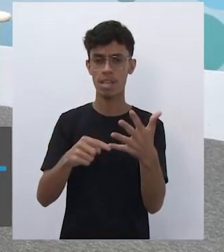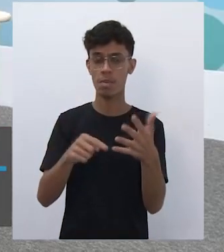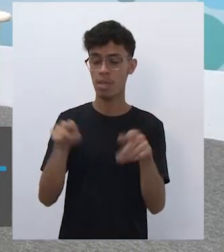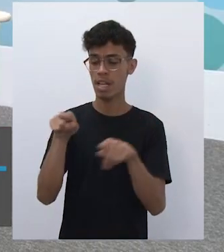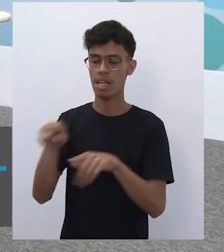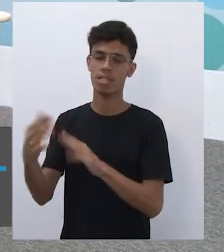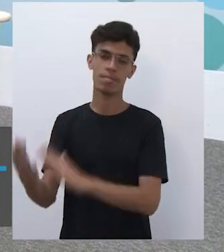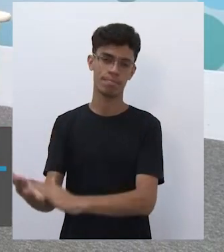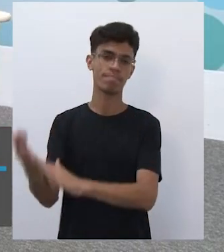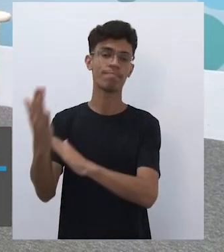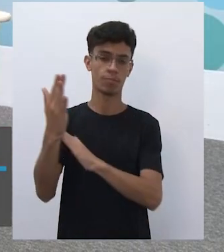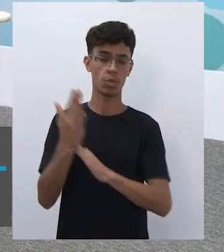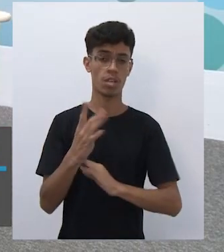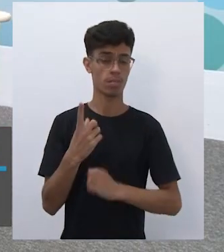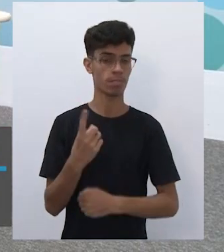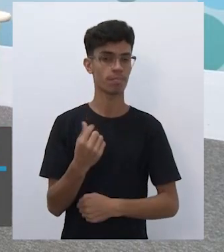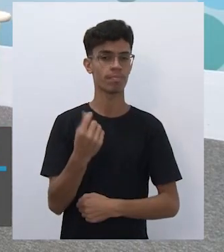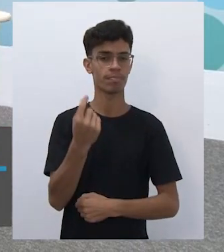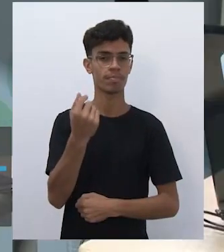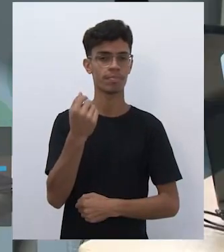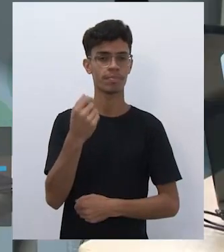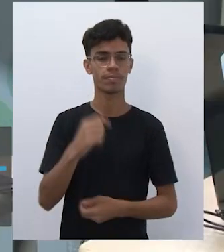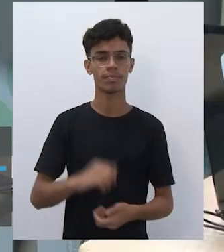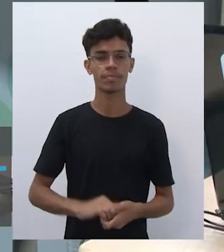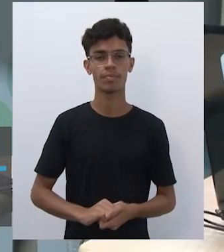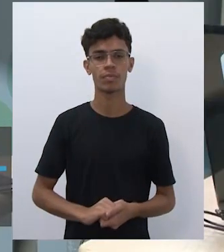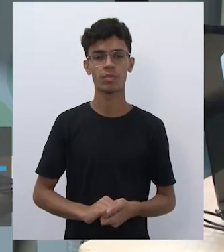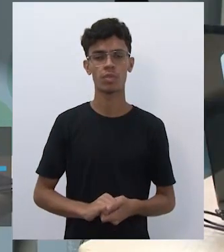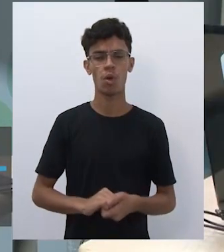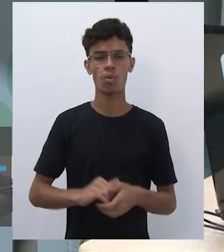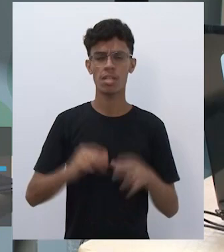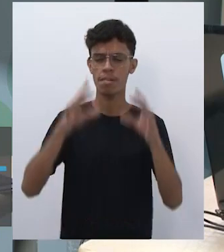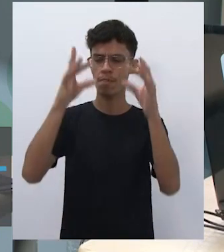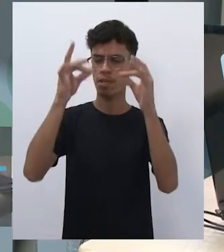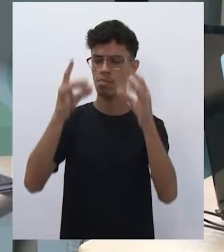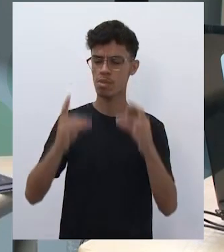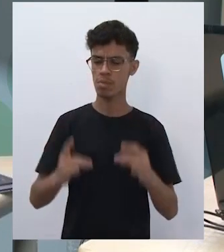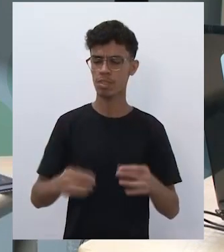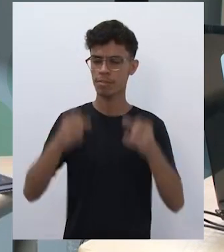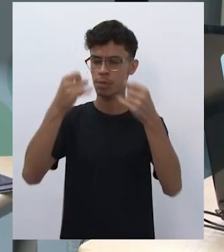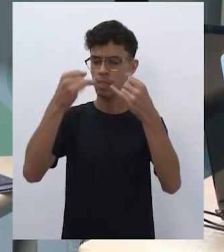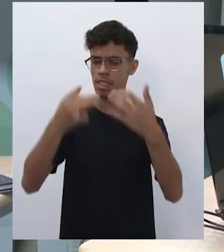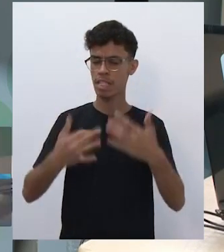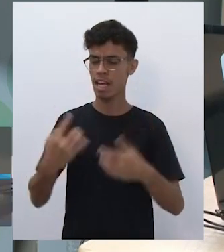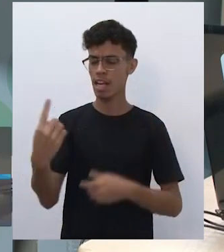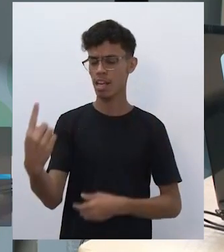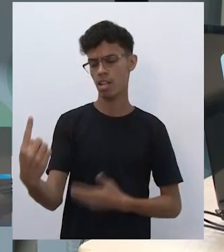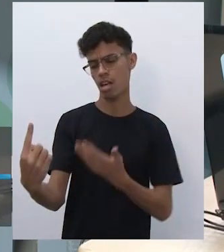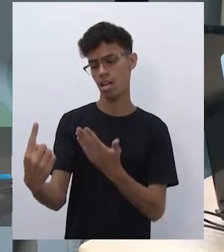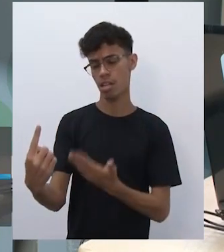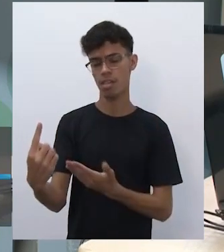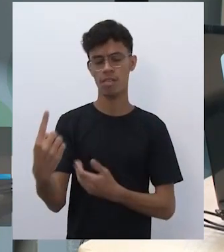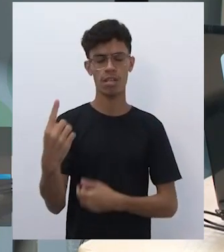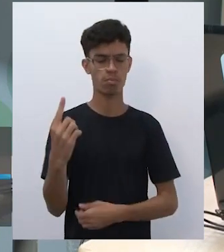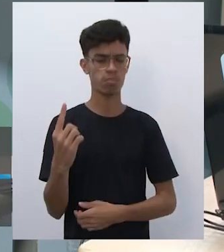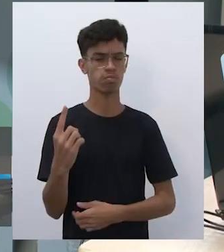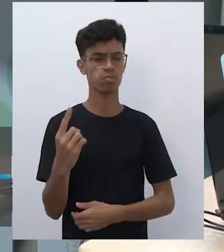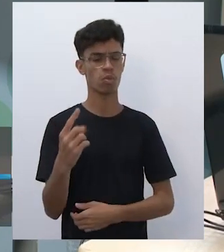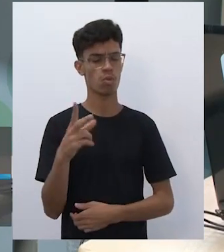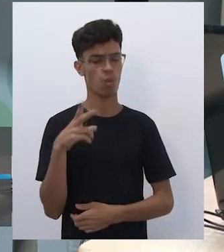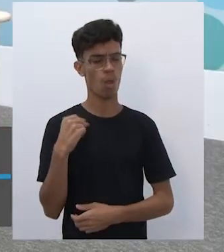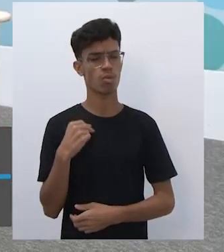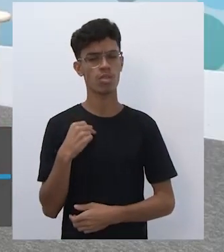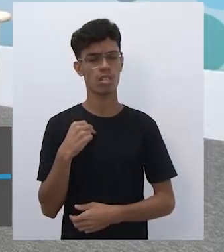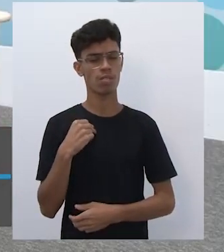anjo investir ou não. Então percebam que quando você tem detalhado, o investidor olha e fala, nossa, olha, é um pessoal